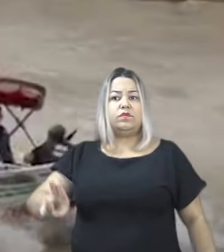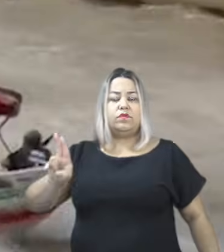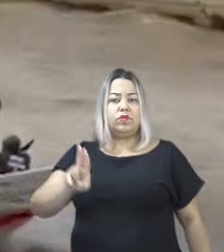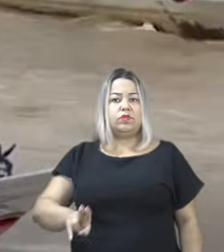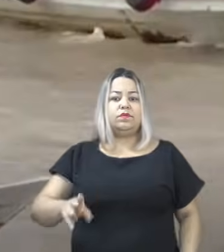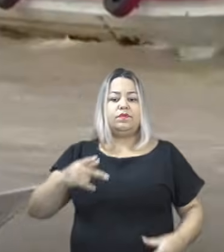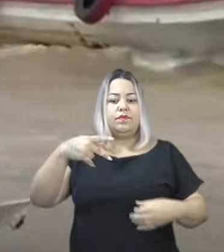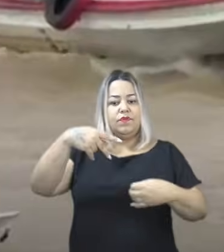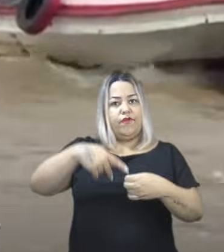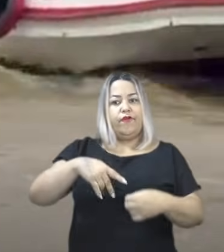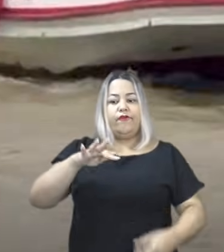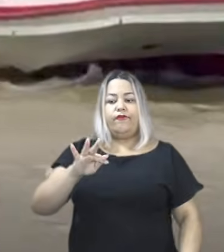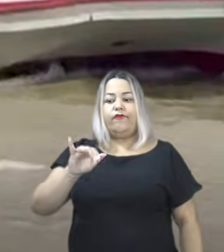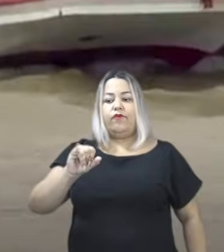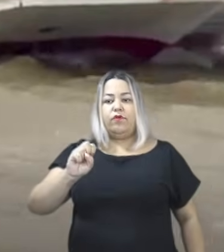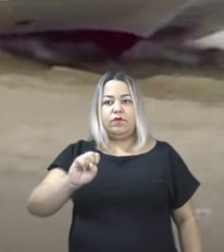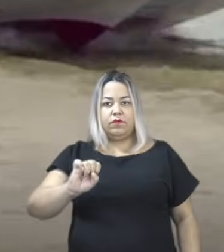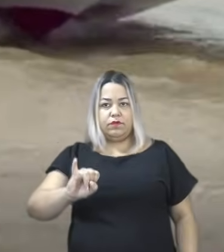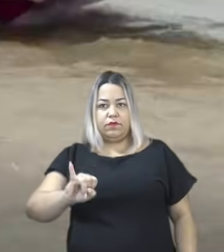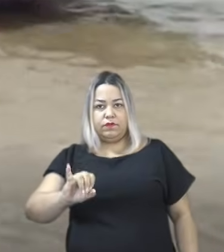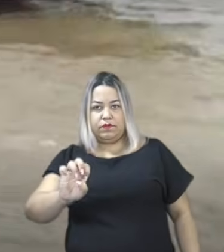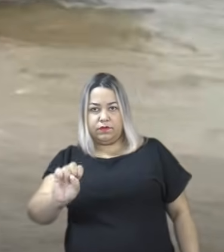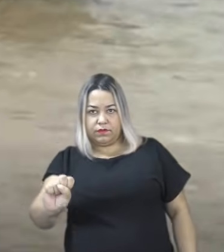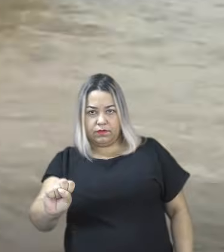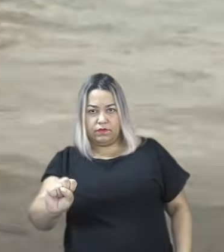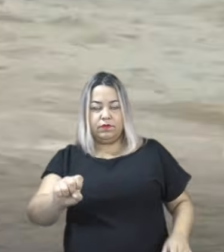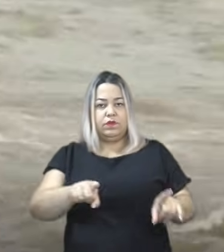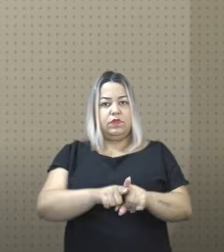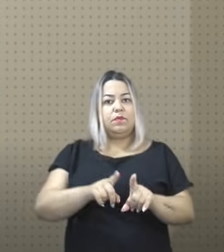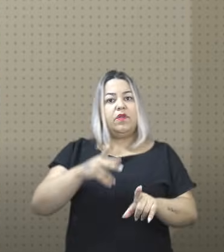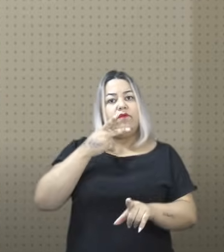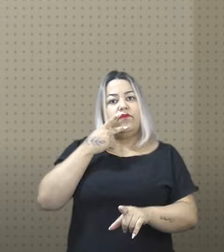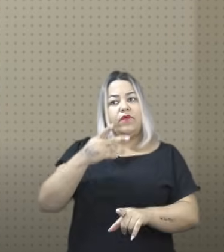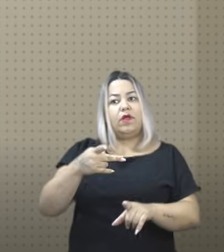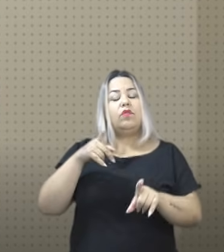fósseis. O presidente nacional do PT, Edinho Silva, destacou que